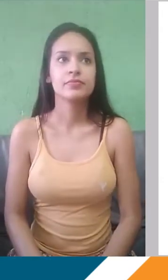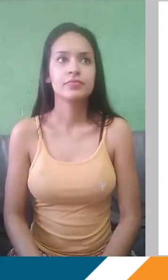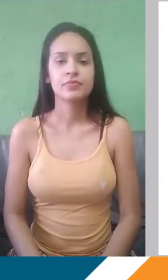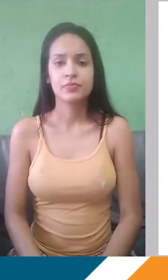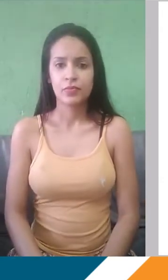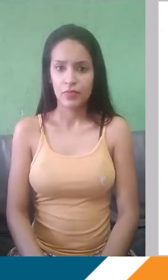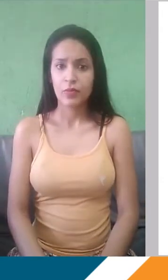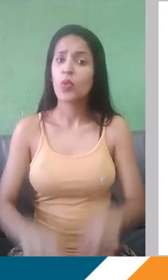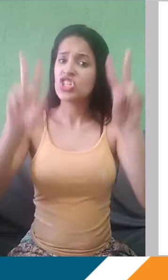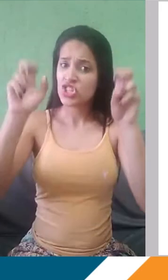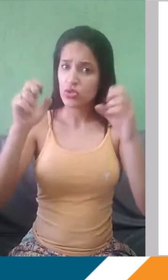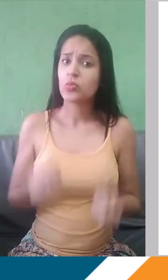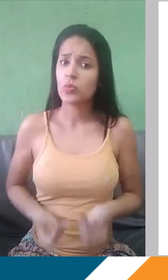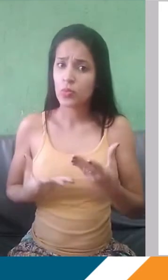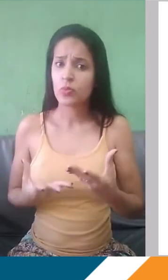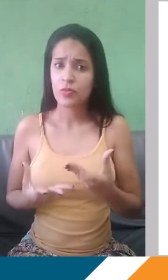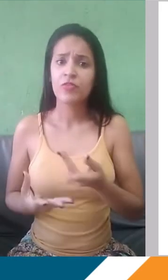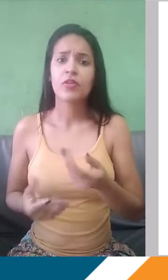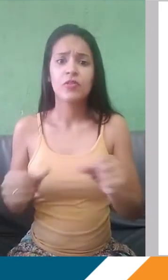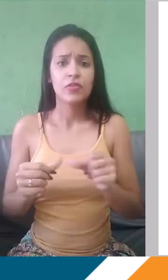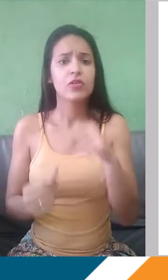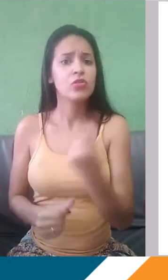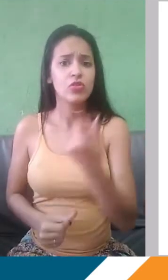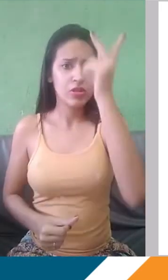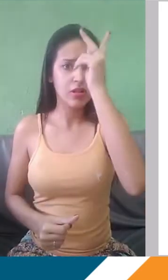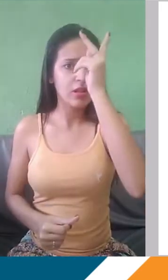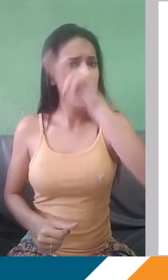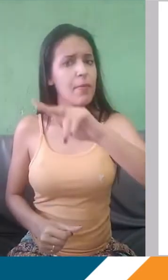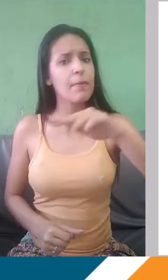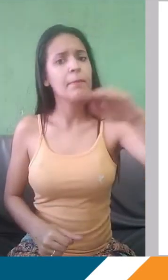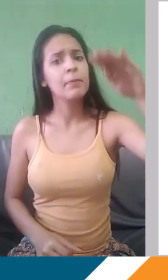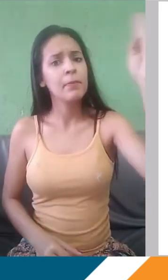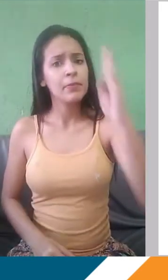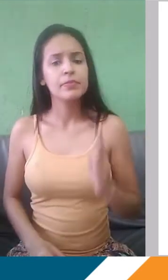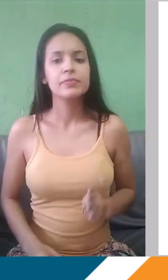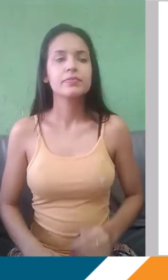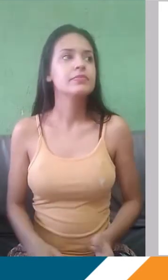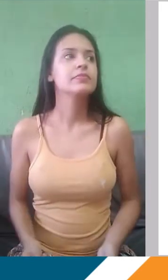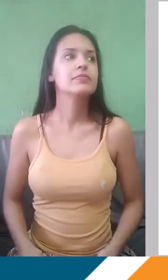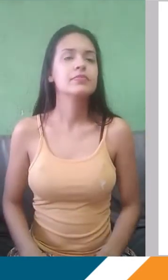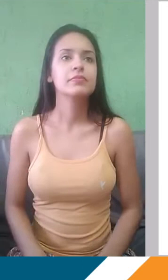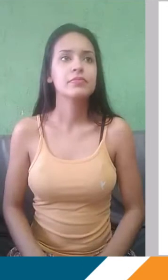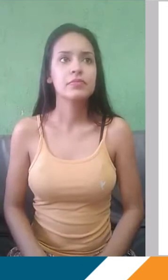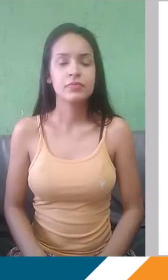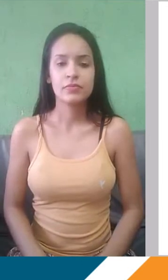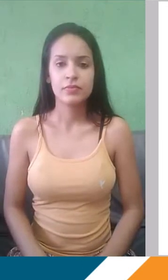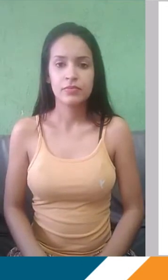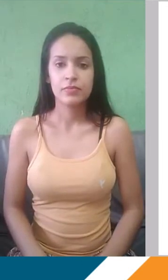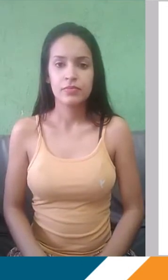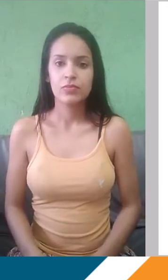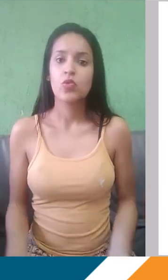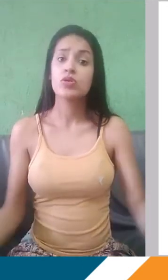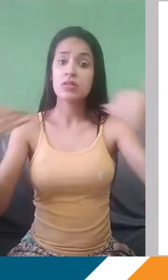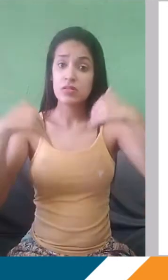evoca cores que nos remetem à ideia de brasilidade, usando como elemento de recuperação da brasilidade as cores